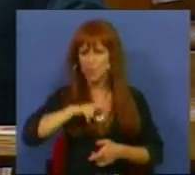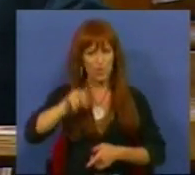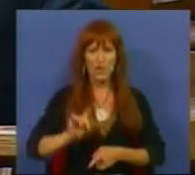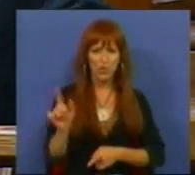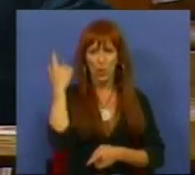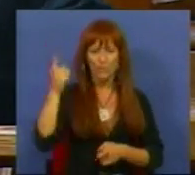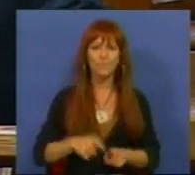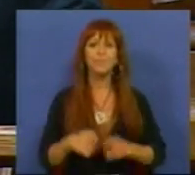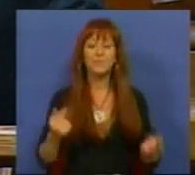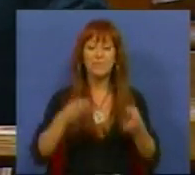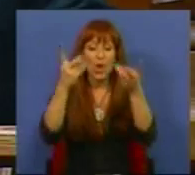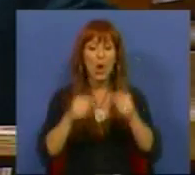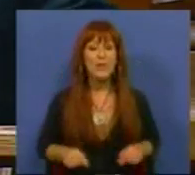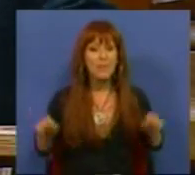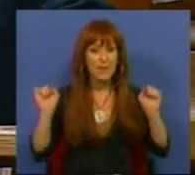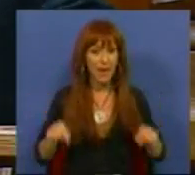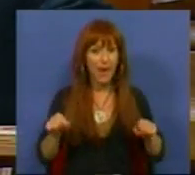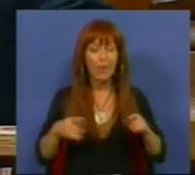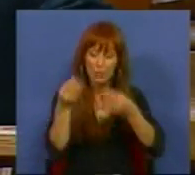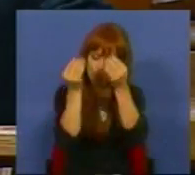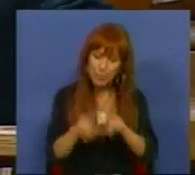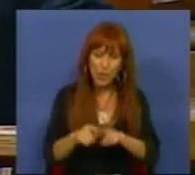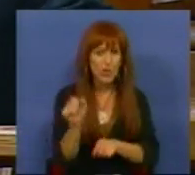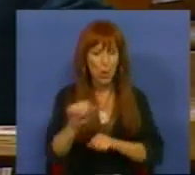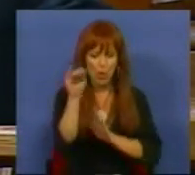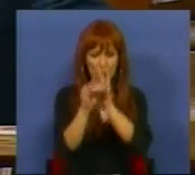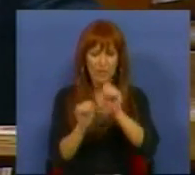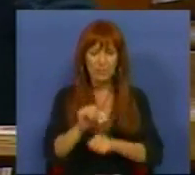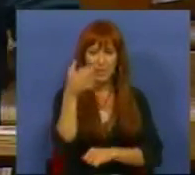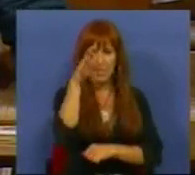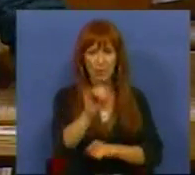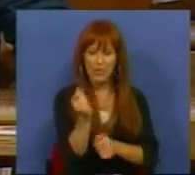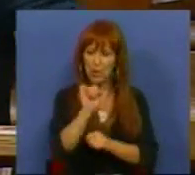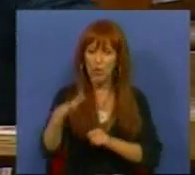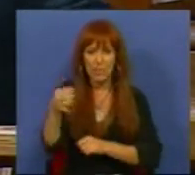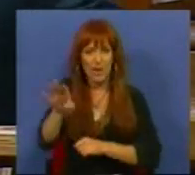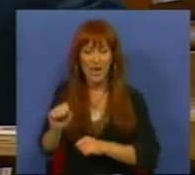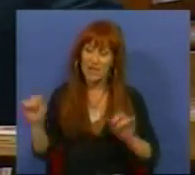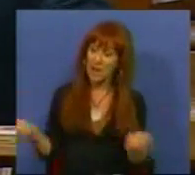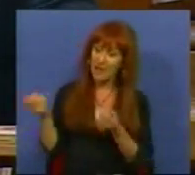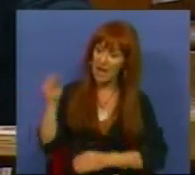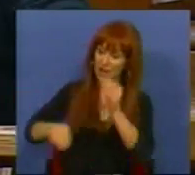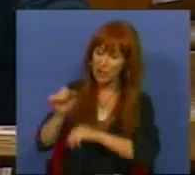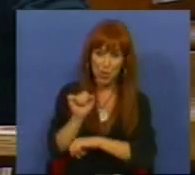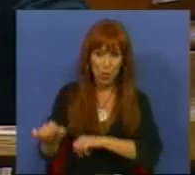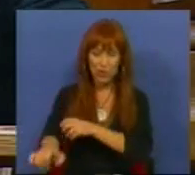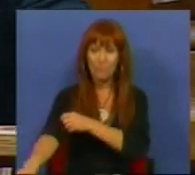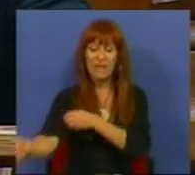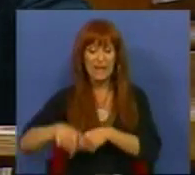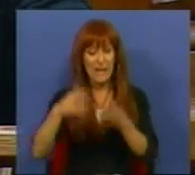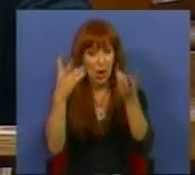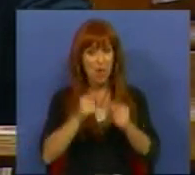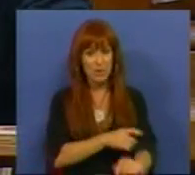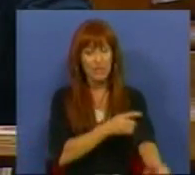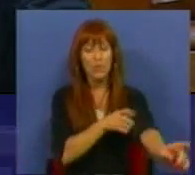portugueses. Este orçamento foi elaborado contra o programa do PS, contra o PS da campanha eleitoral. Neste